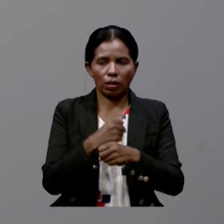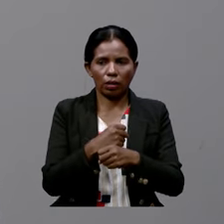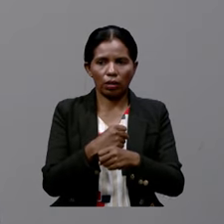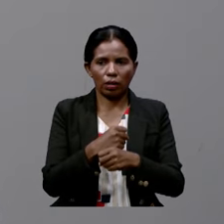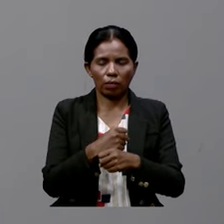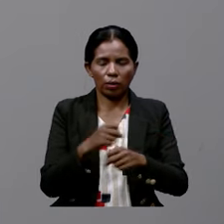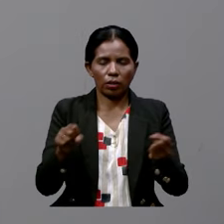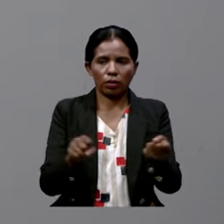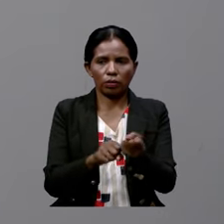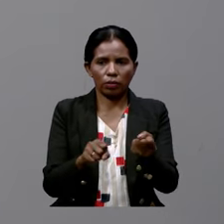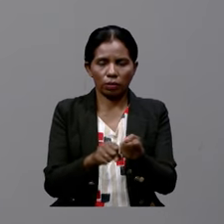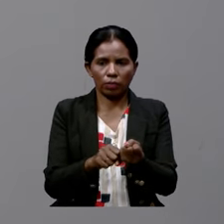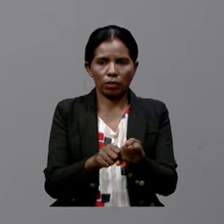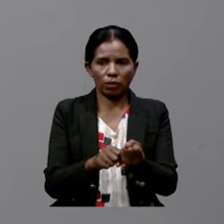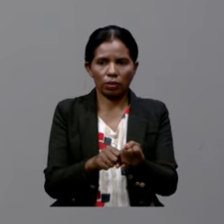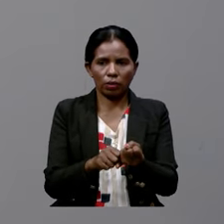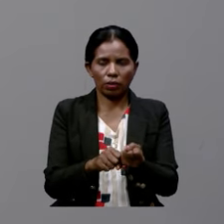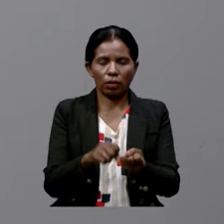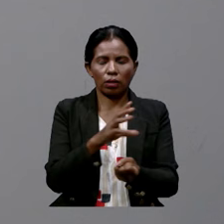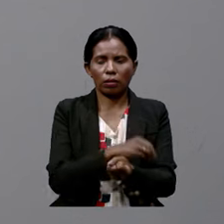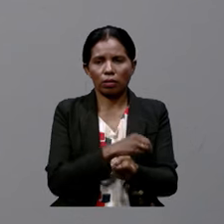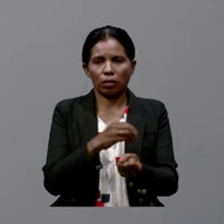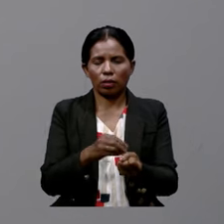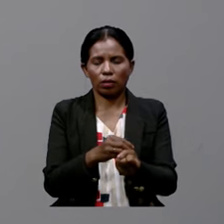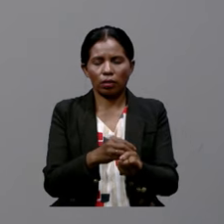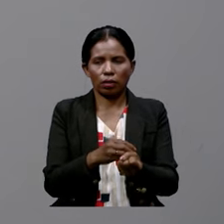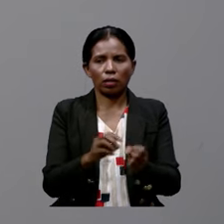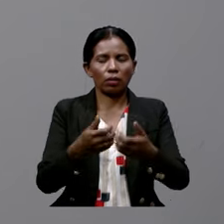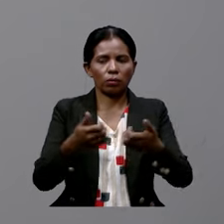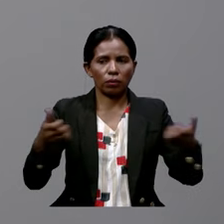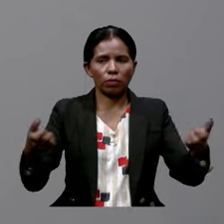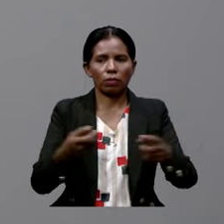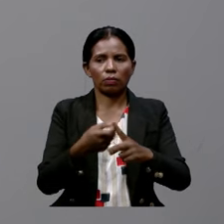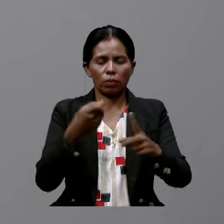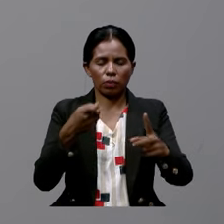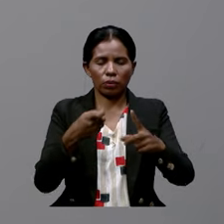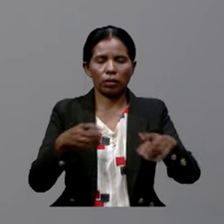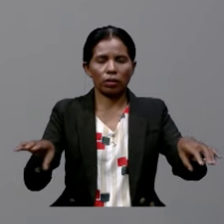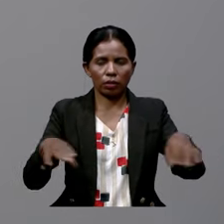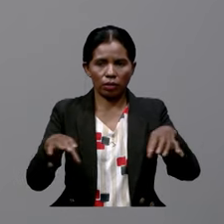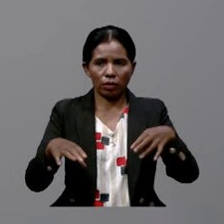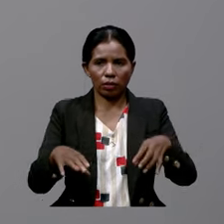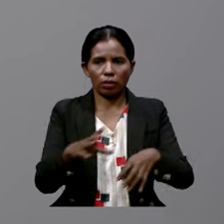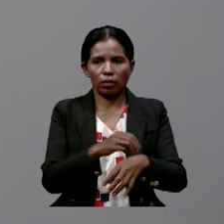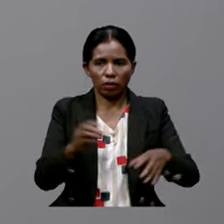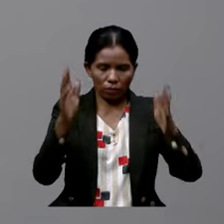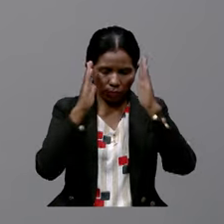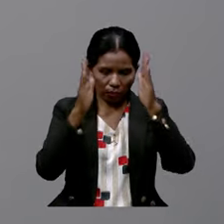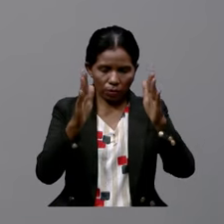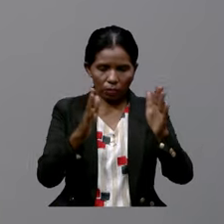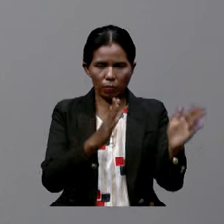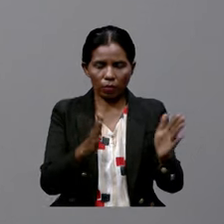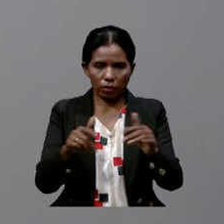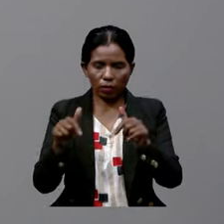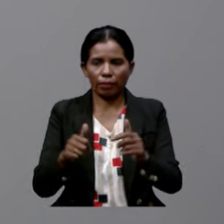bela contribuir minha ou desfasta a dor minha hoje minha concentração no processo da